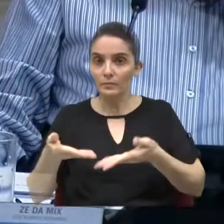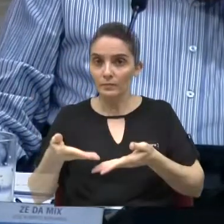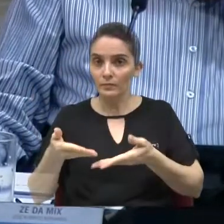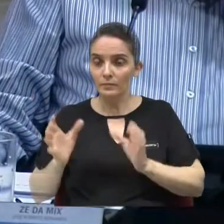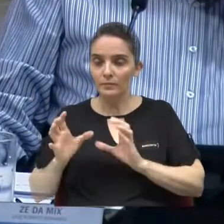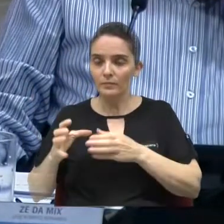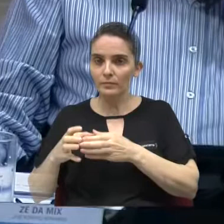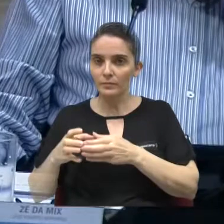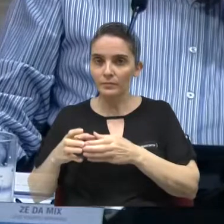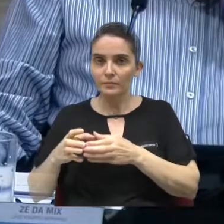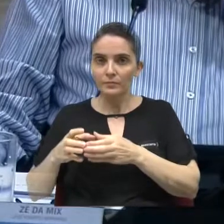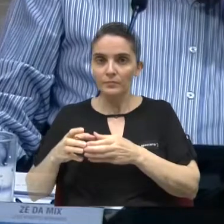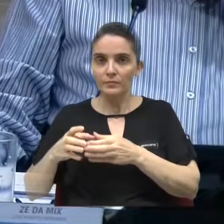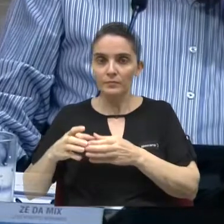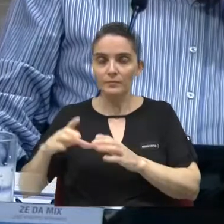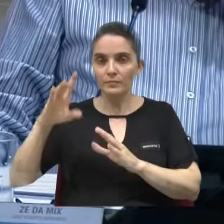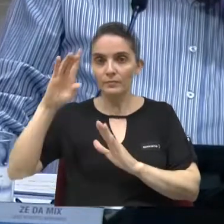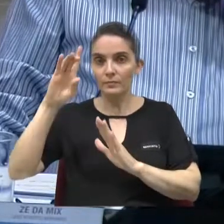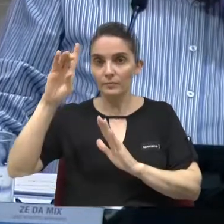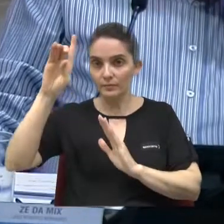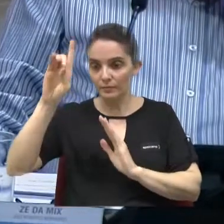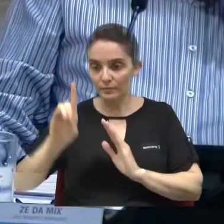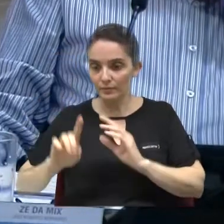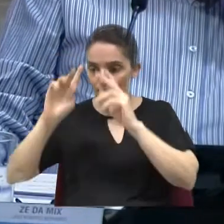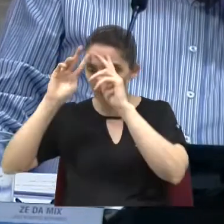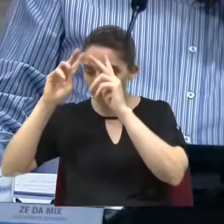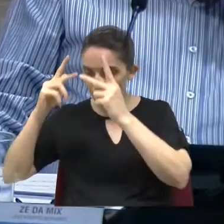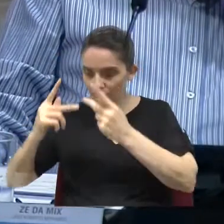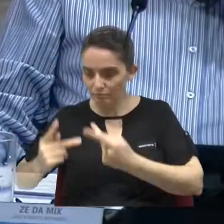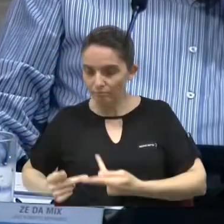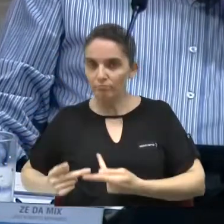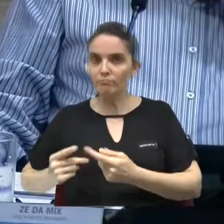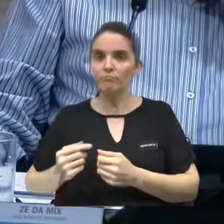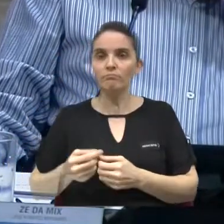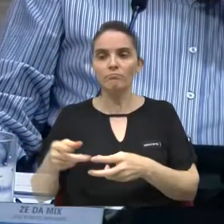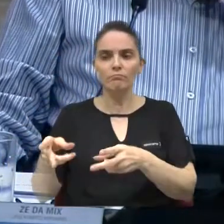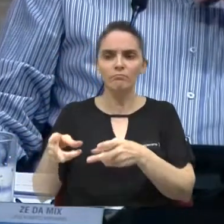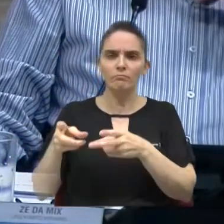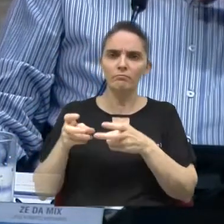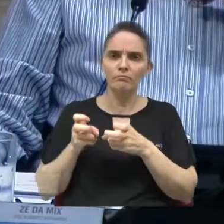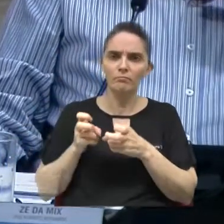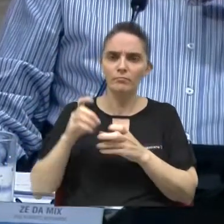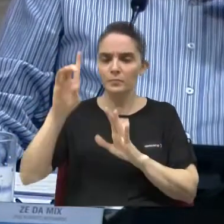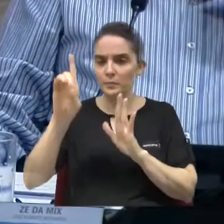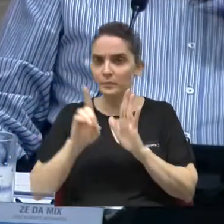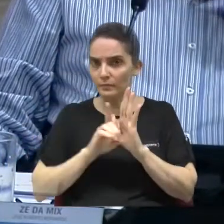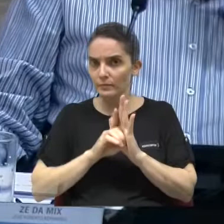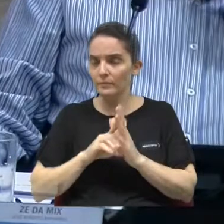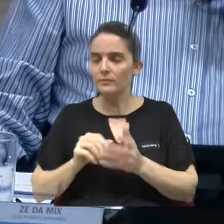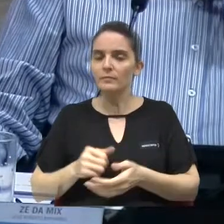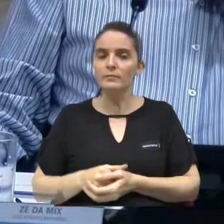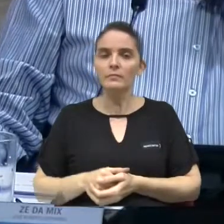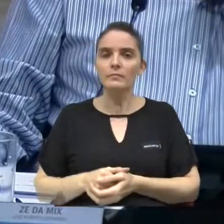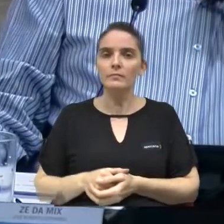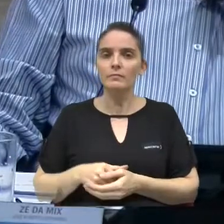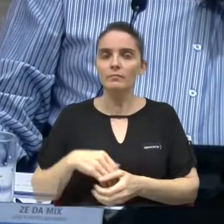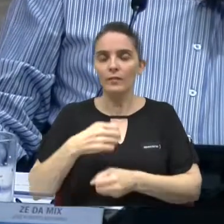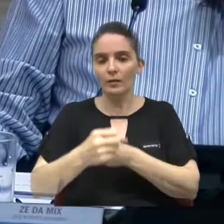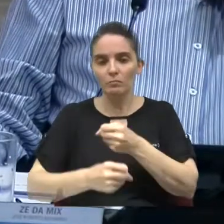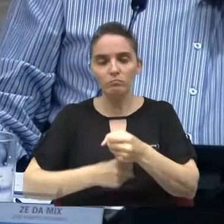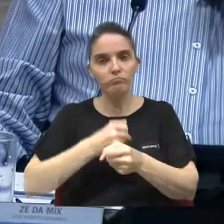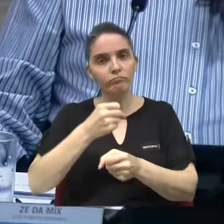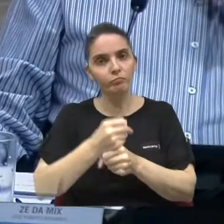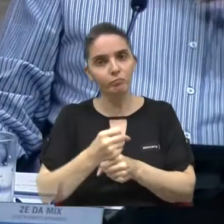nós enxergamos o desdobramento dessa, mas com certeza não mais tardar do que 1 ano, 2 anos, de acordo com as demandas que